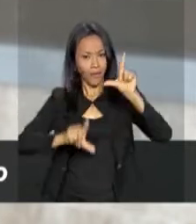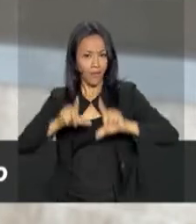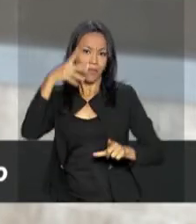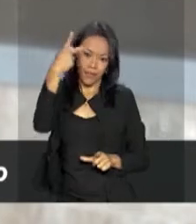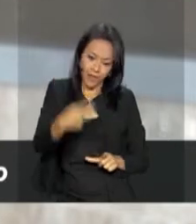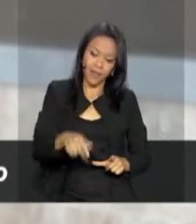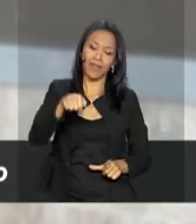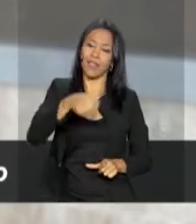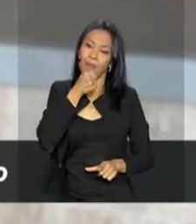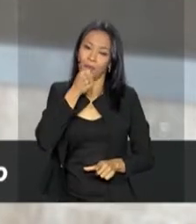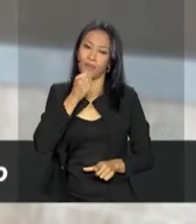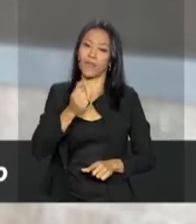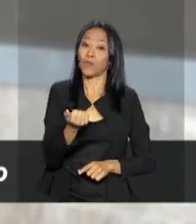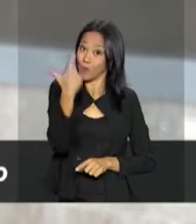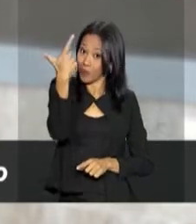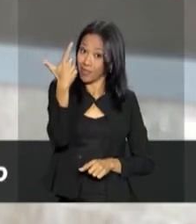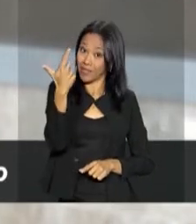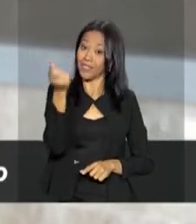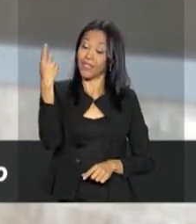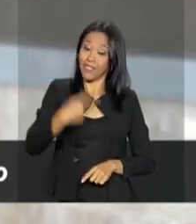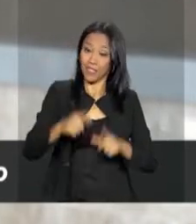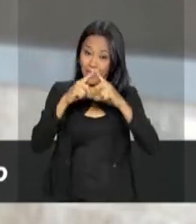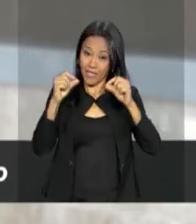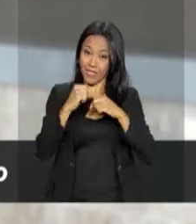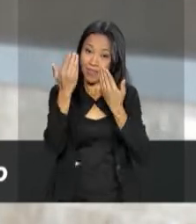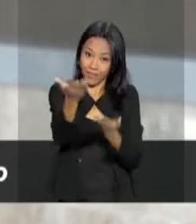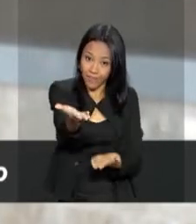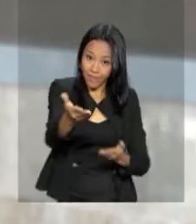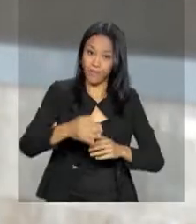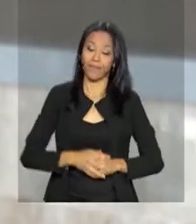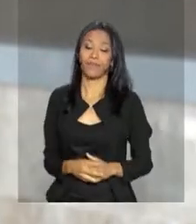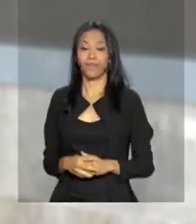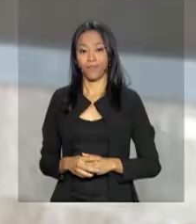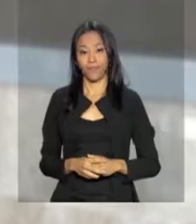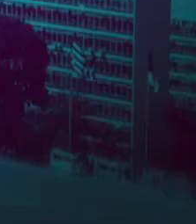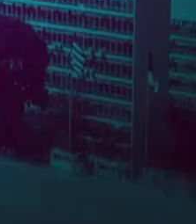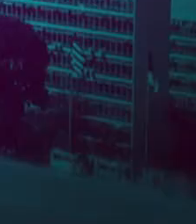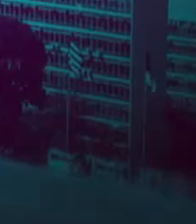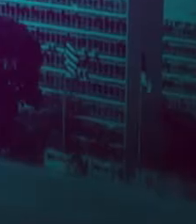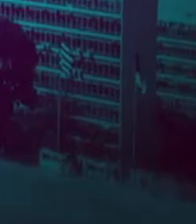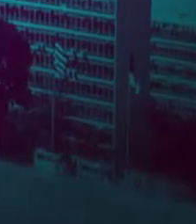nbr ao meio dia de brasília luana karen